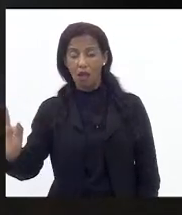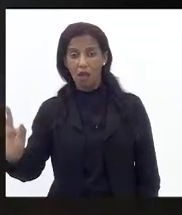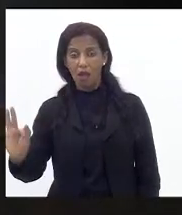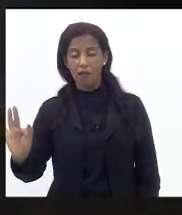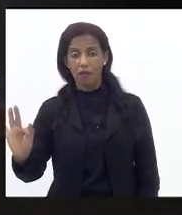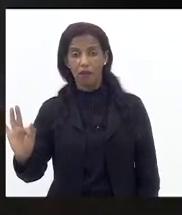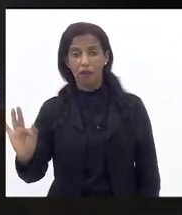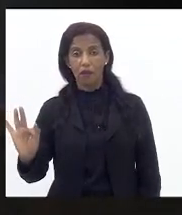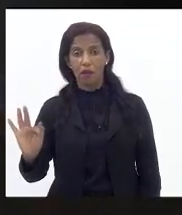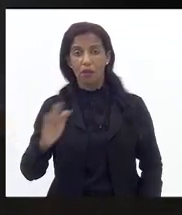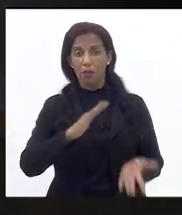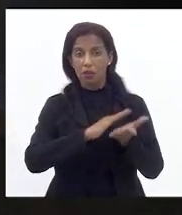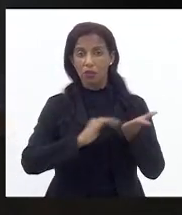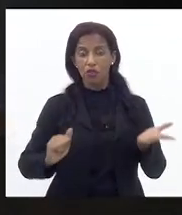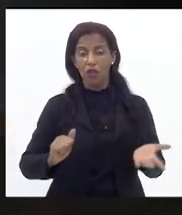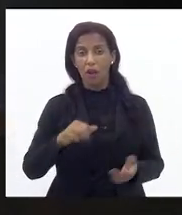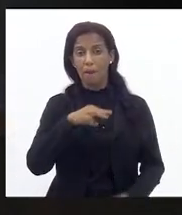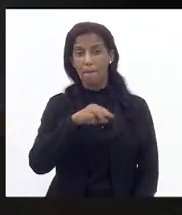março de 2021